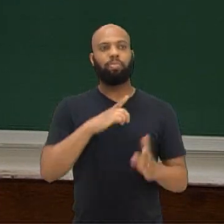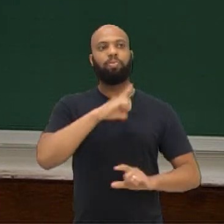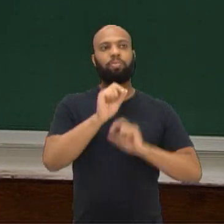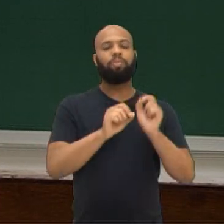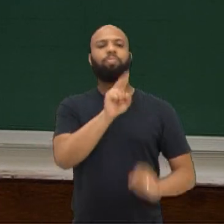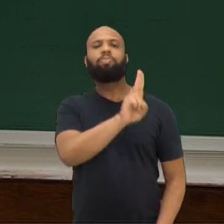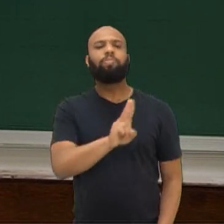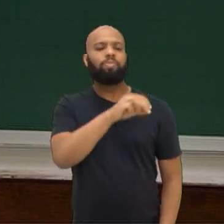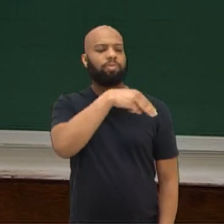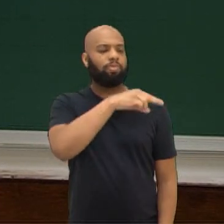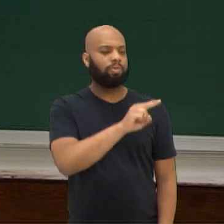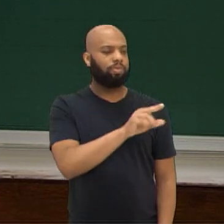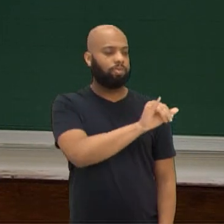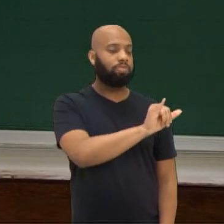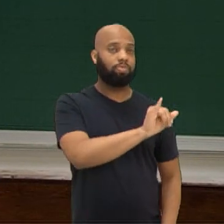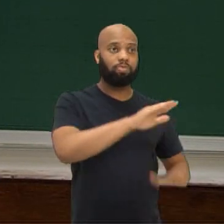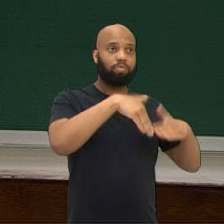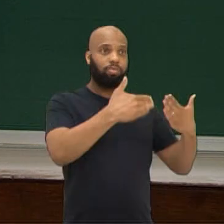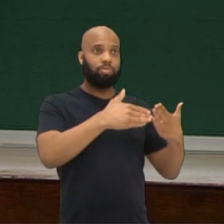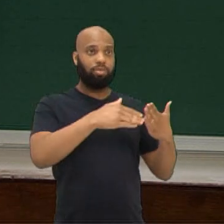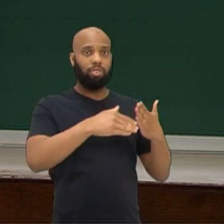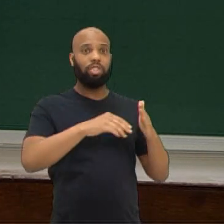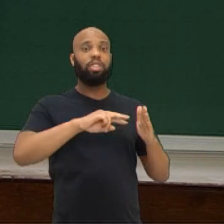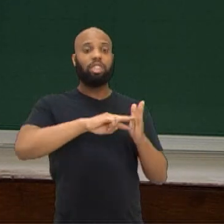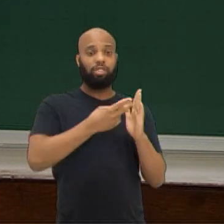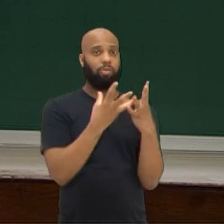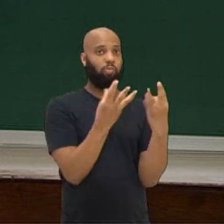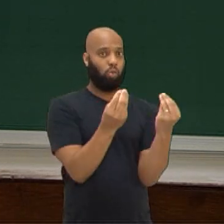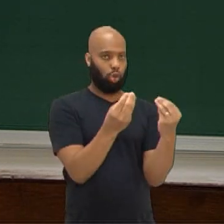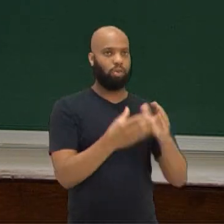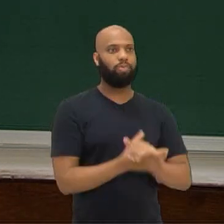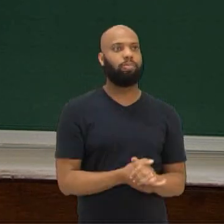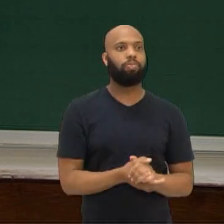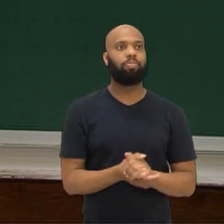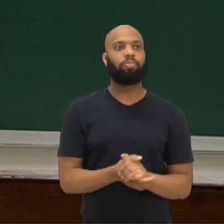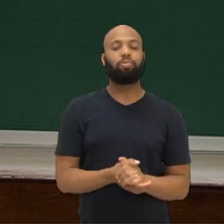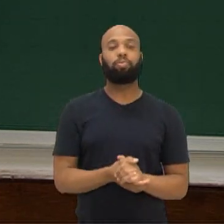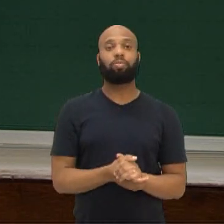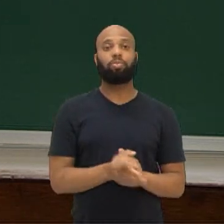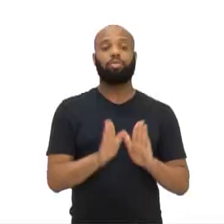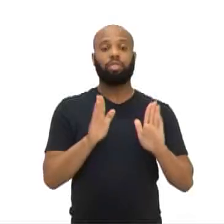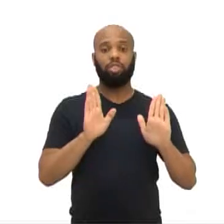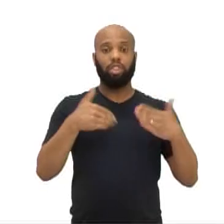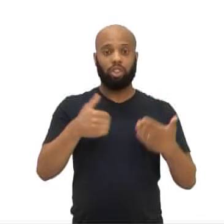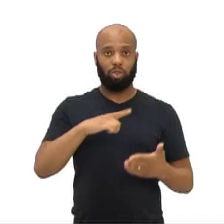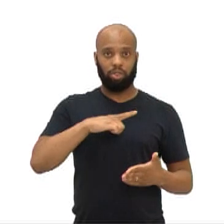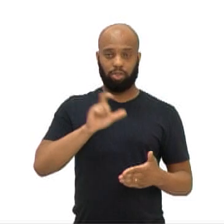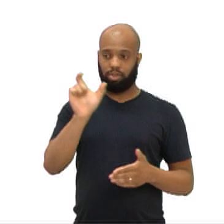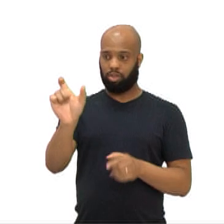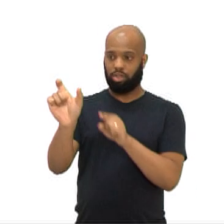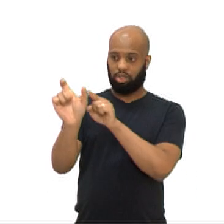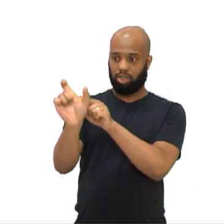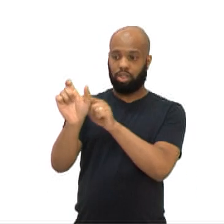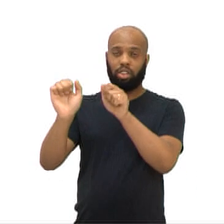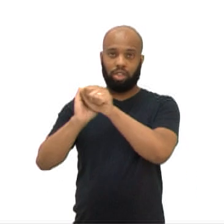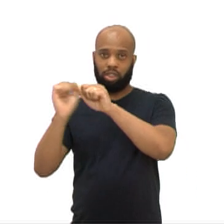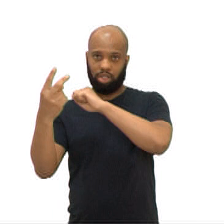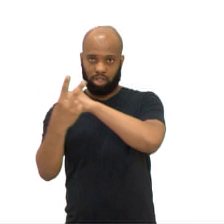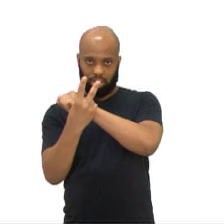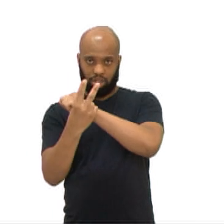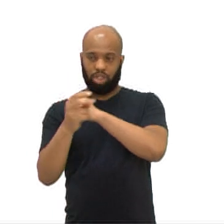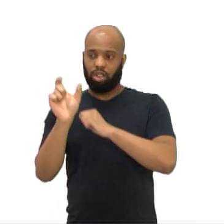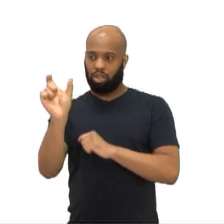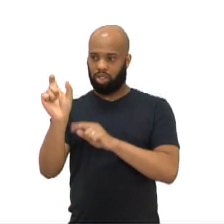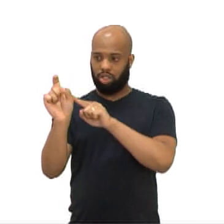a utilizar muy, que significa muito, antes de adjetivos e antes de